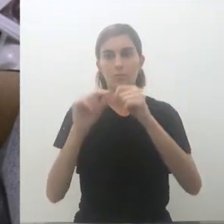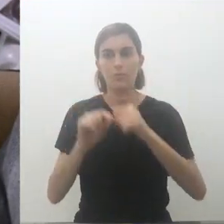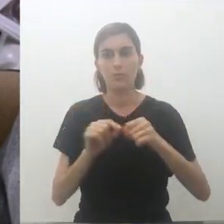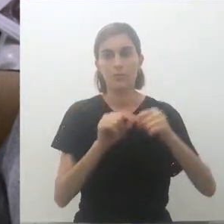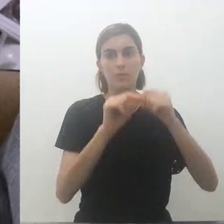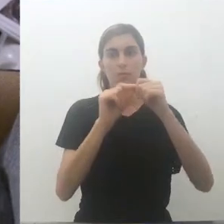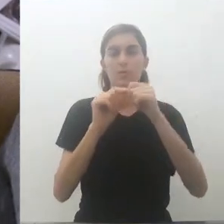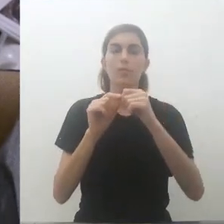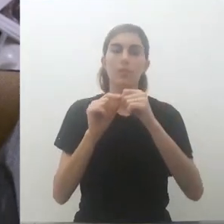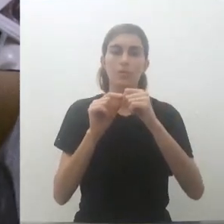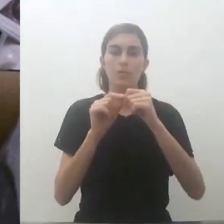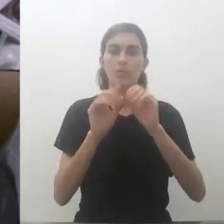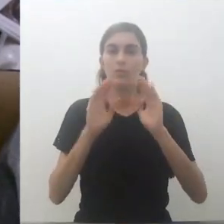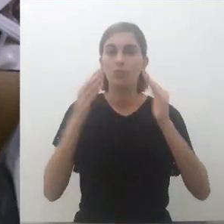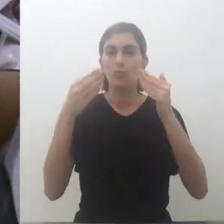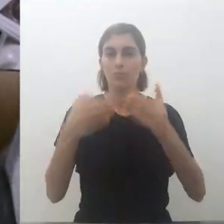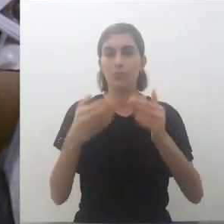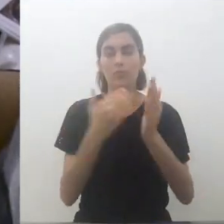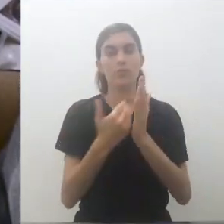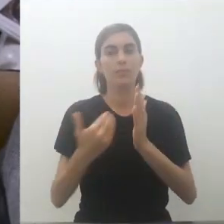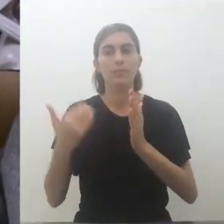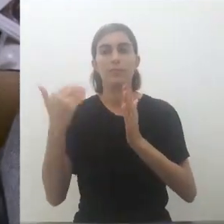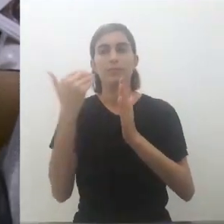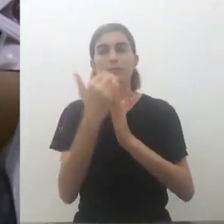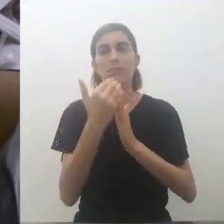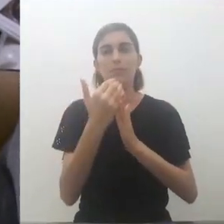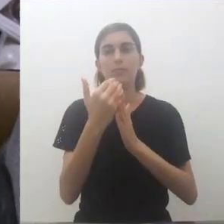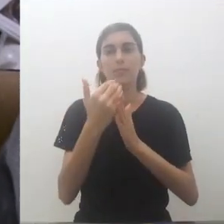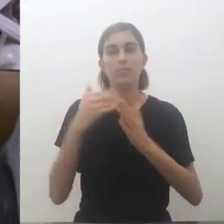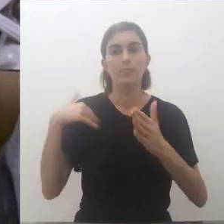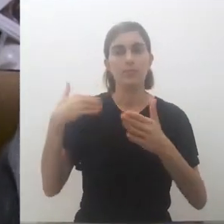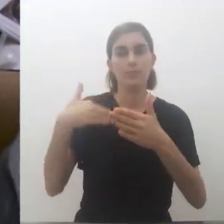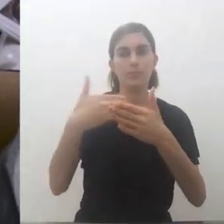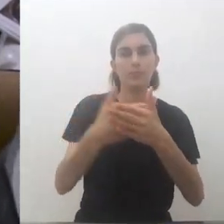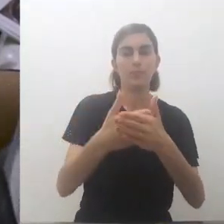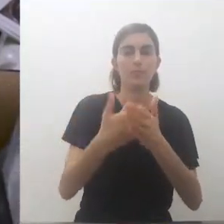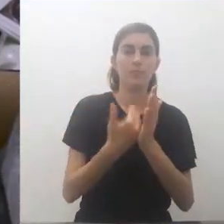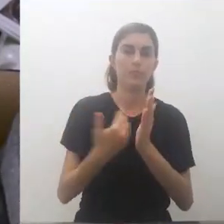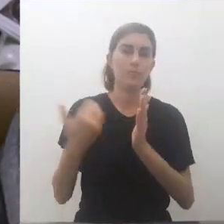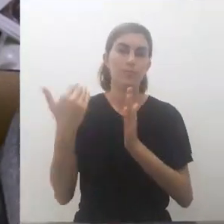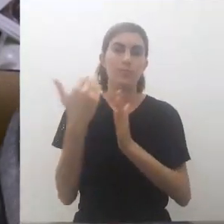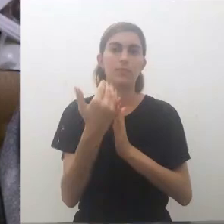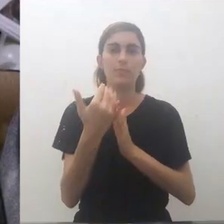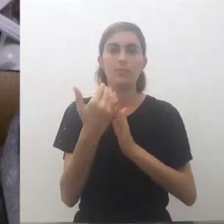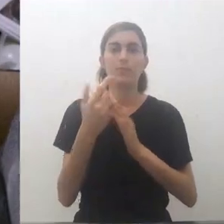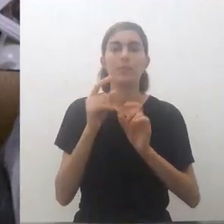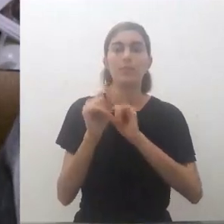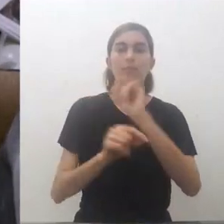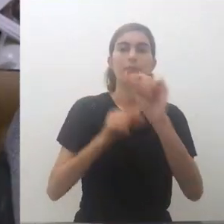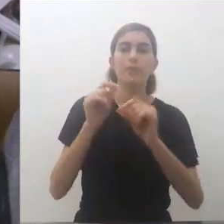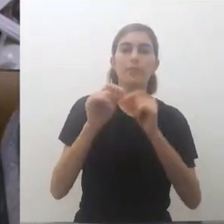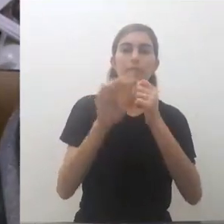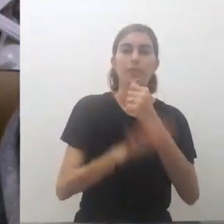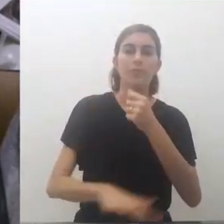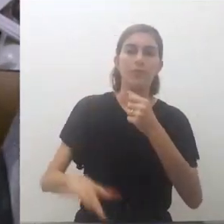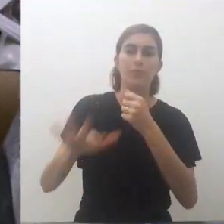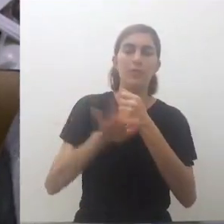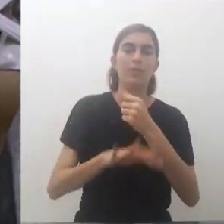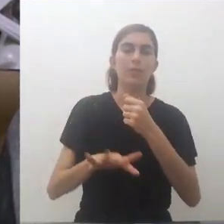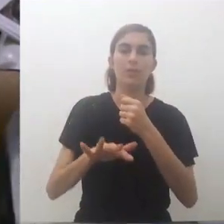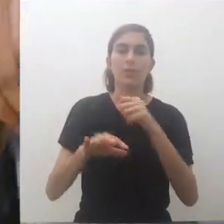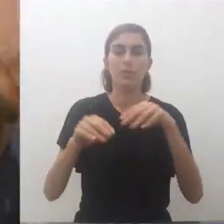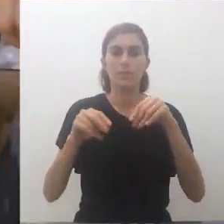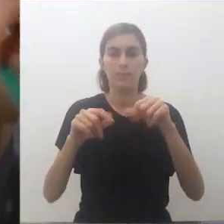um foco maior, uma proximidade maior sobre a área mais terrena, dando